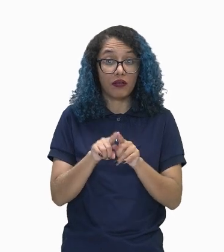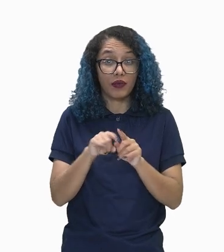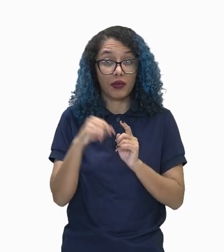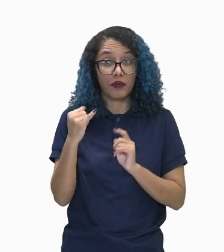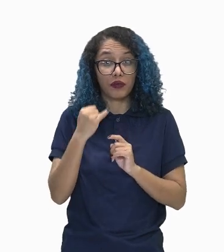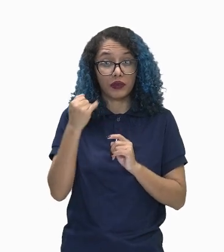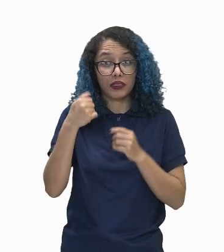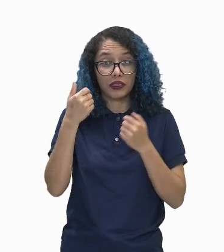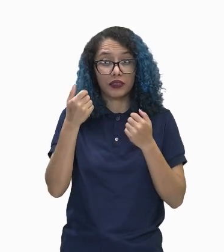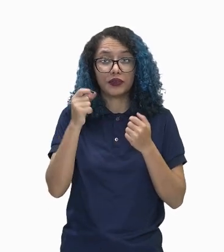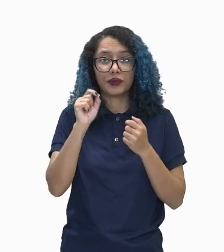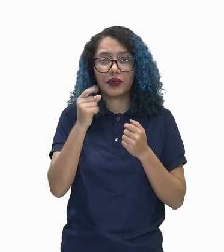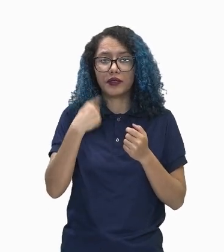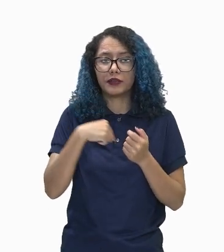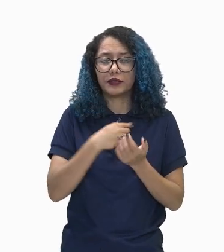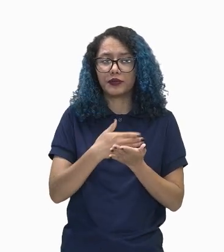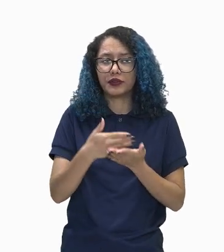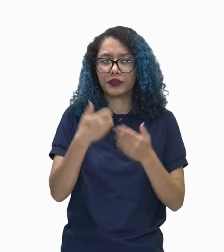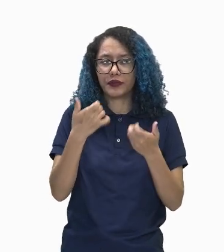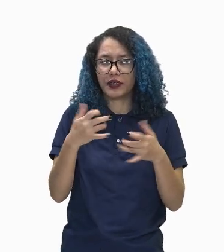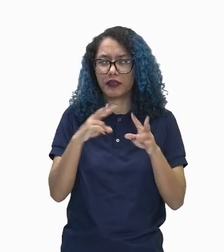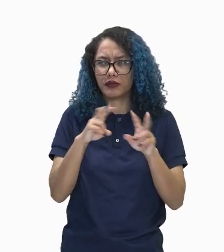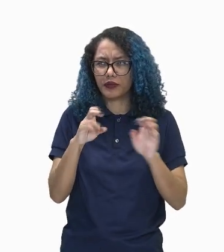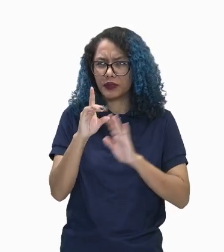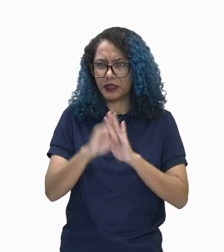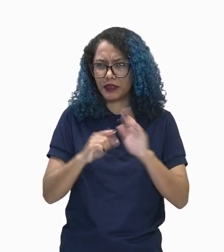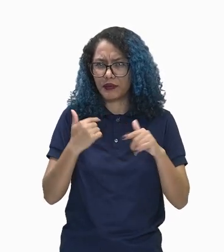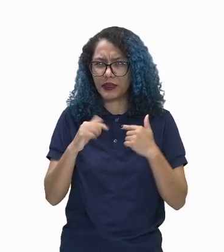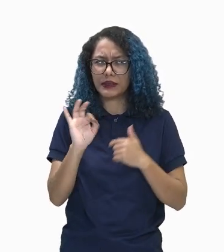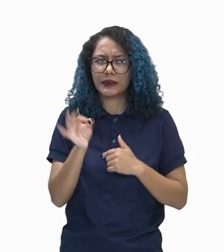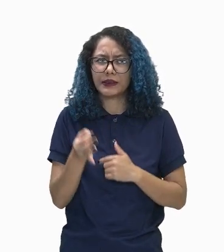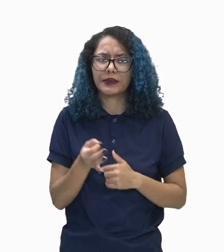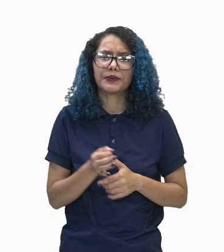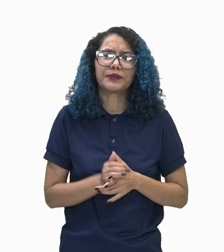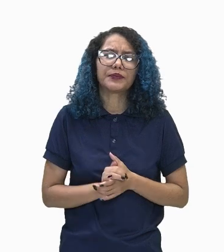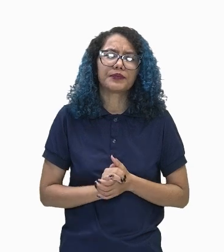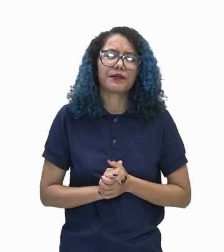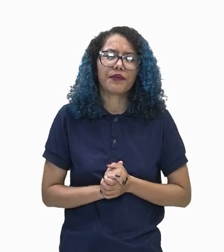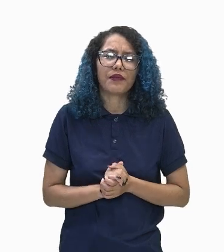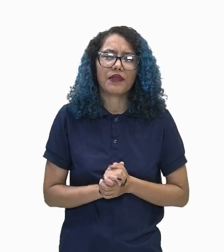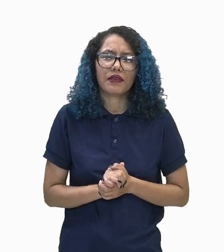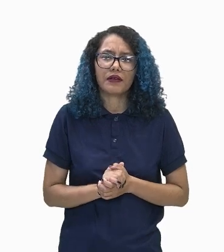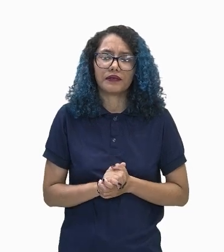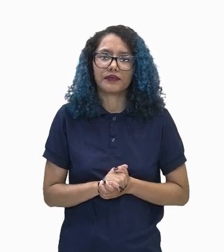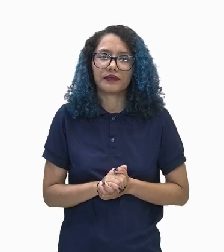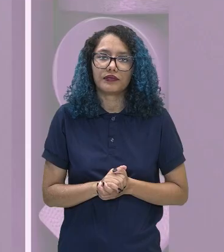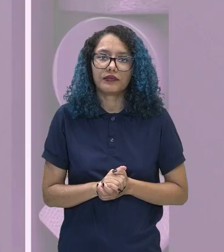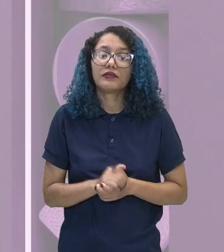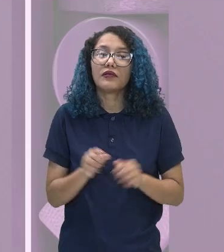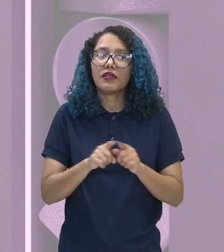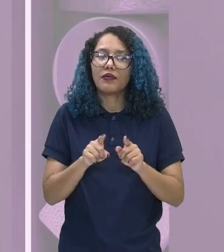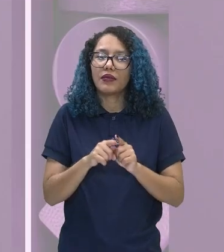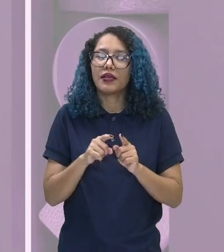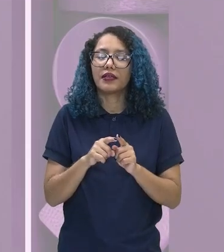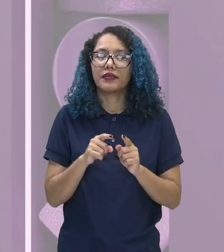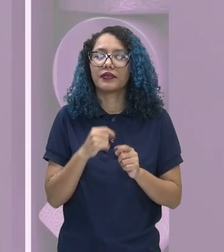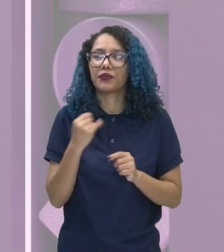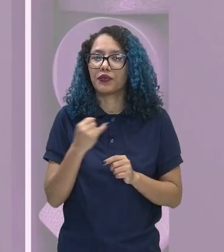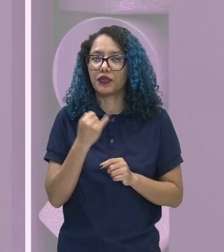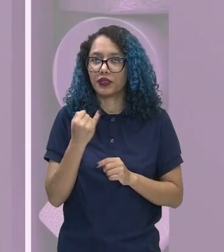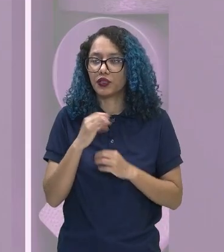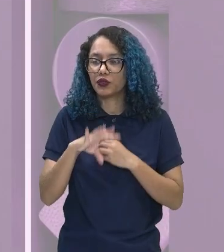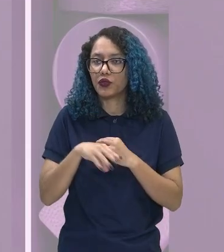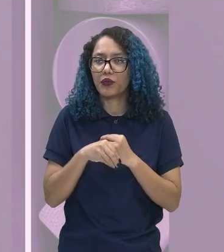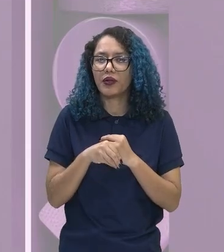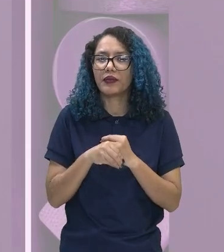nós começamos a nossa aula falando de direitos trabalhistas. Falando de direitos trabalhistas, é importante a gente ressaltar que esses direitos